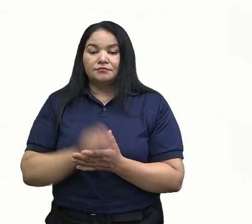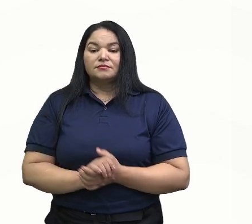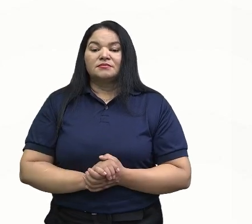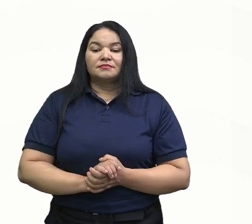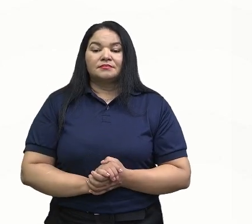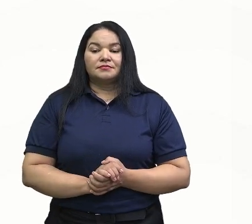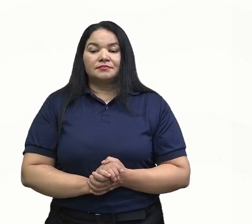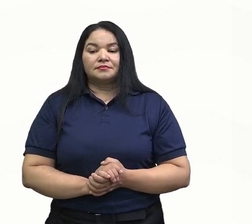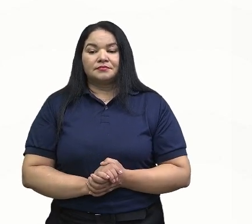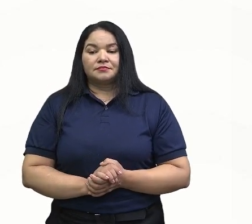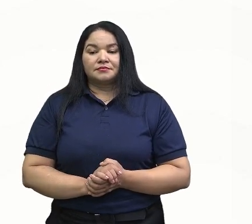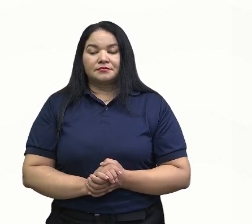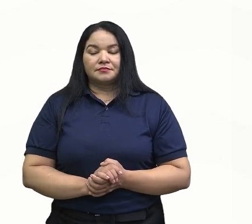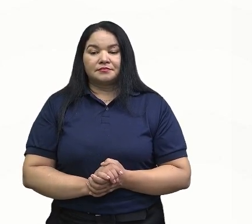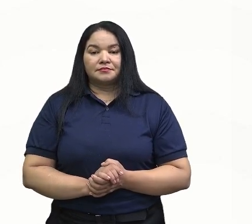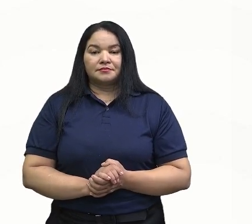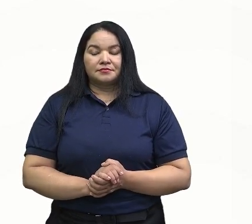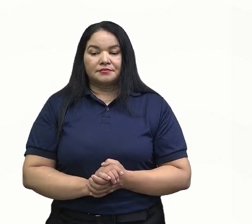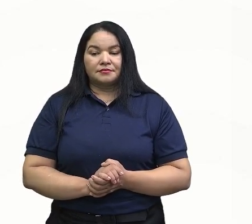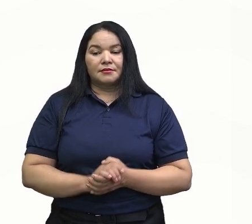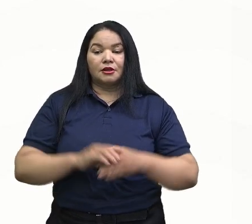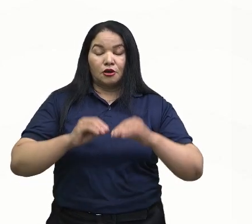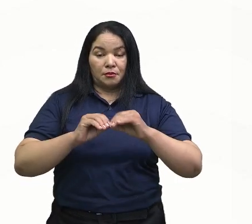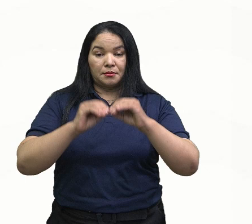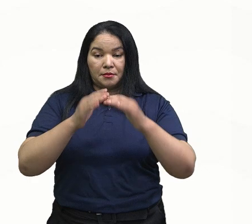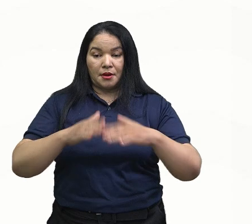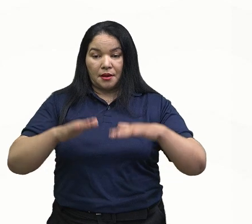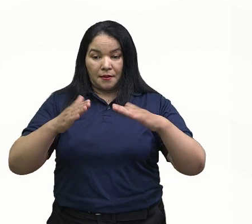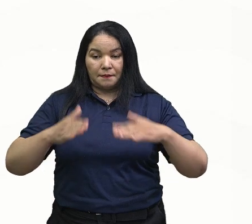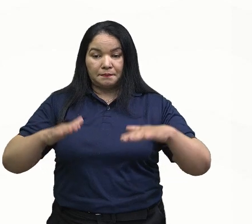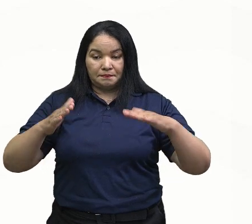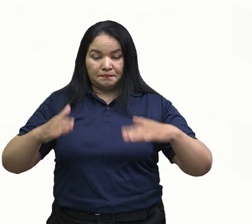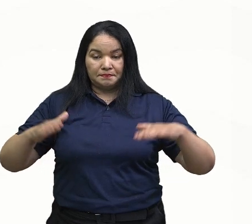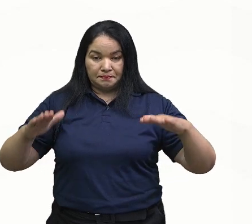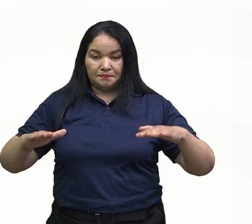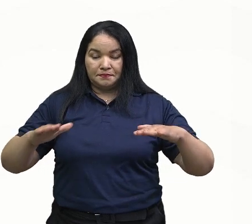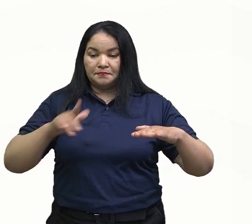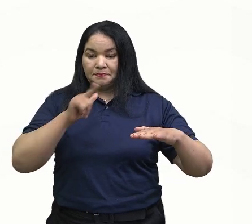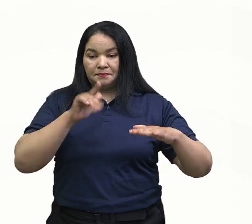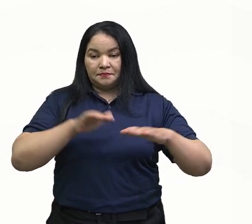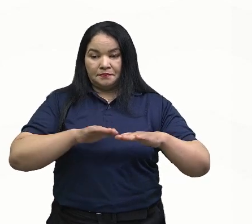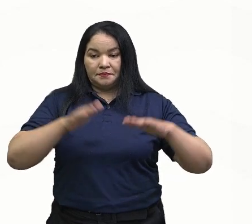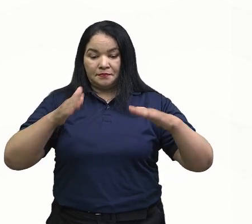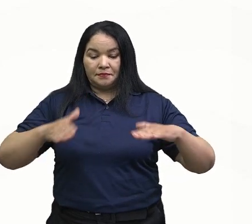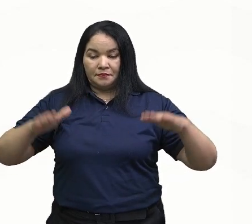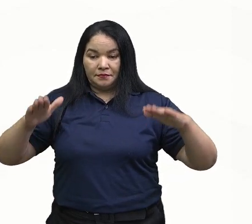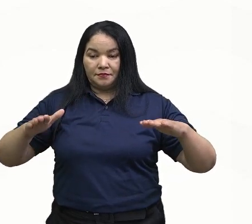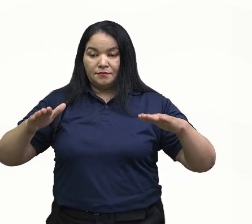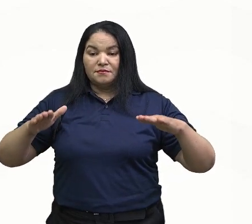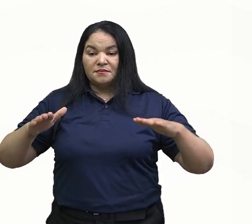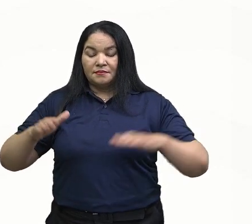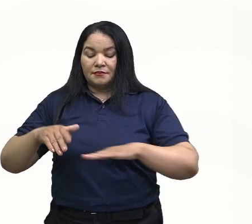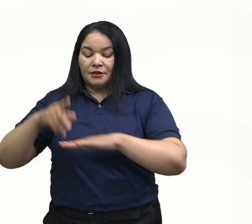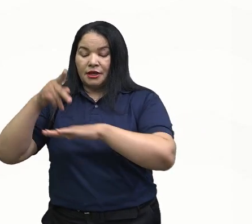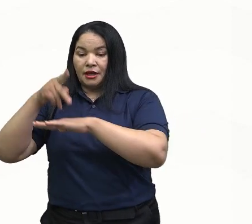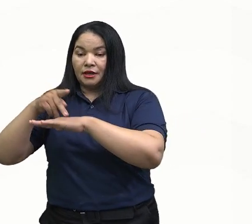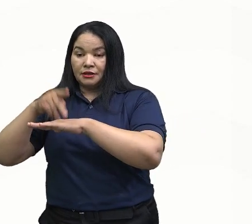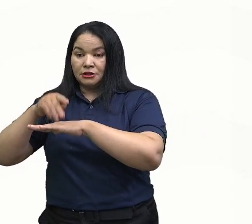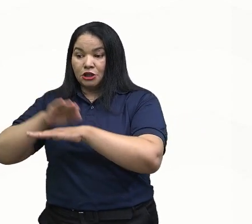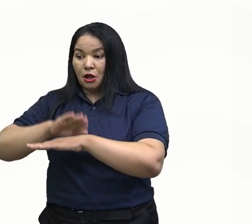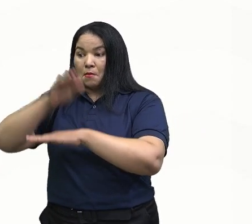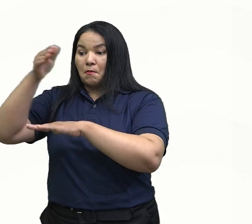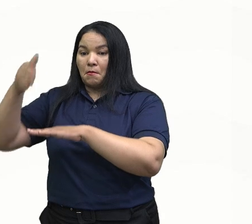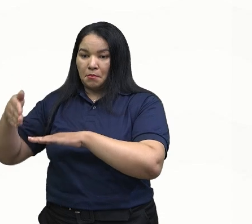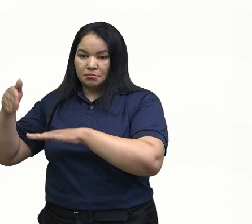o mar, bem aqui, e aí nós temos uma montanha, tá? Bem aqui. O que